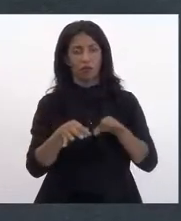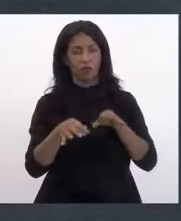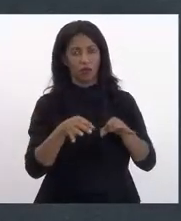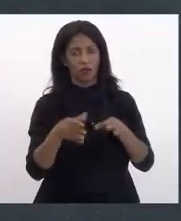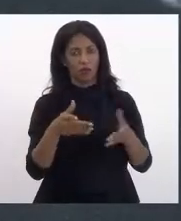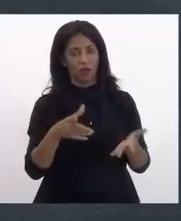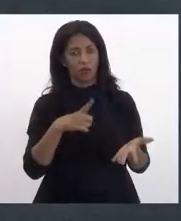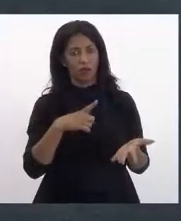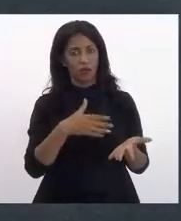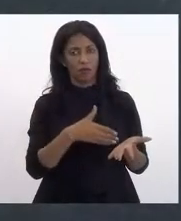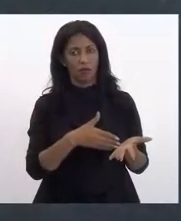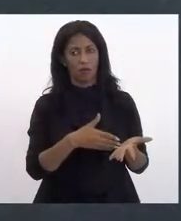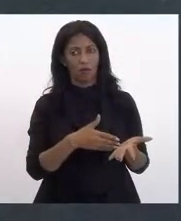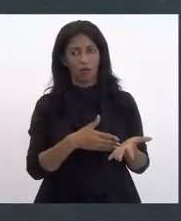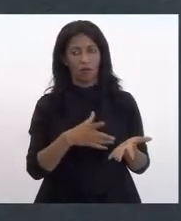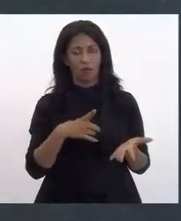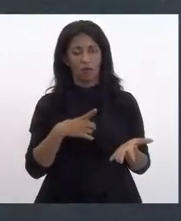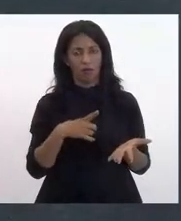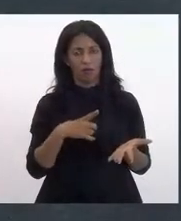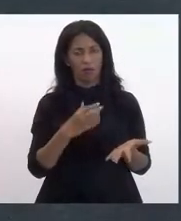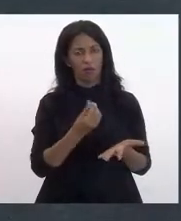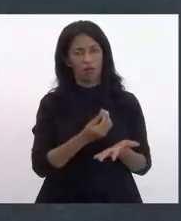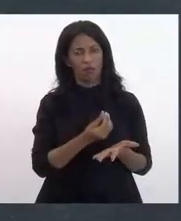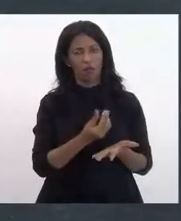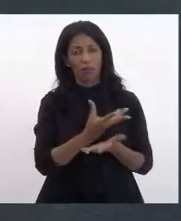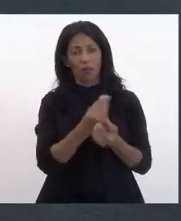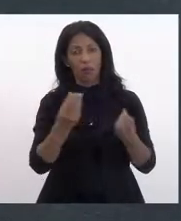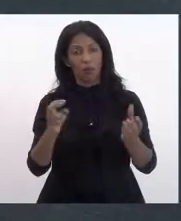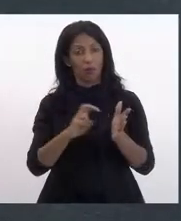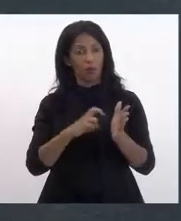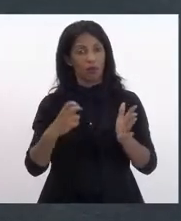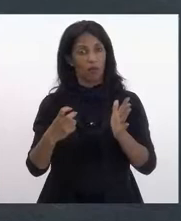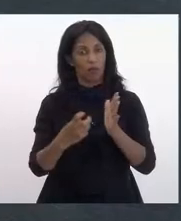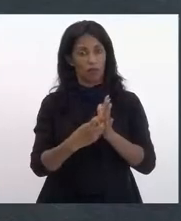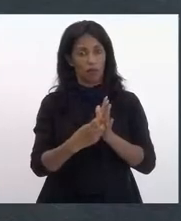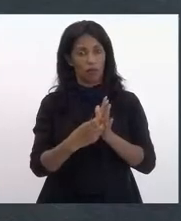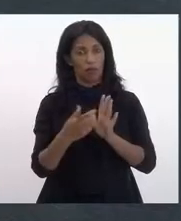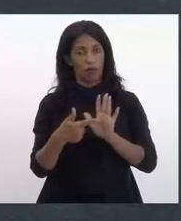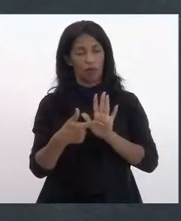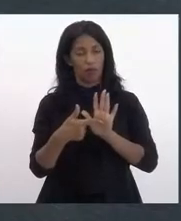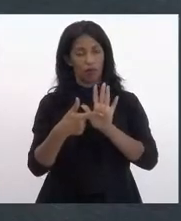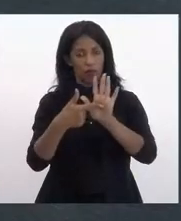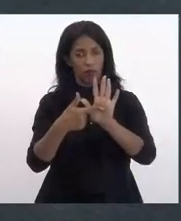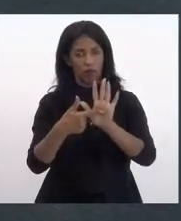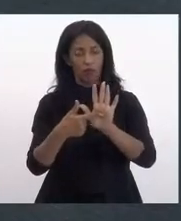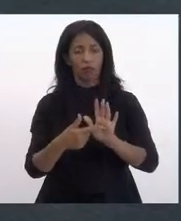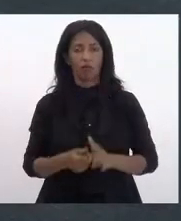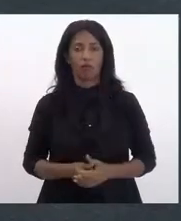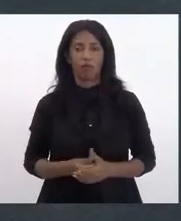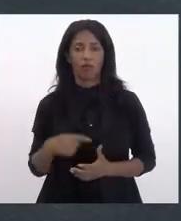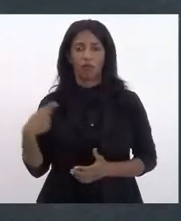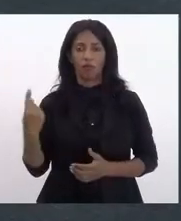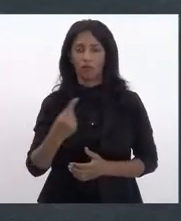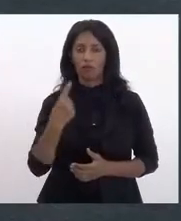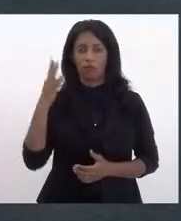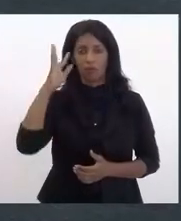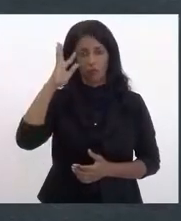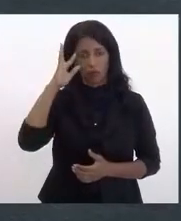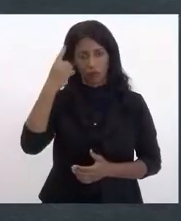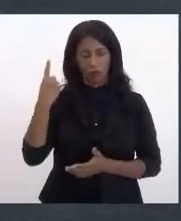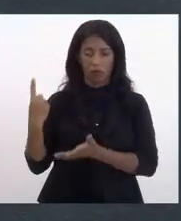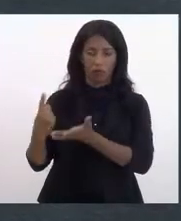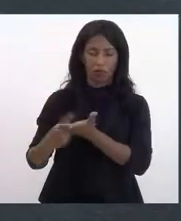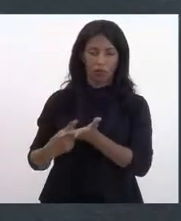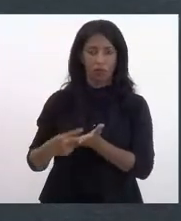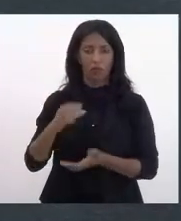projeto tem várias emendas que foram apresentadas. E, então, nós decidimos, em acordo com